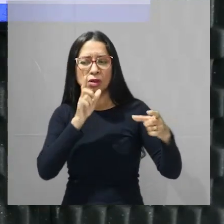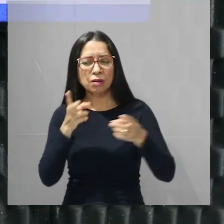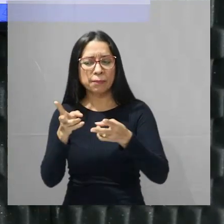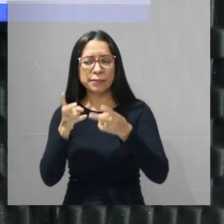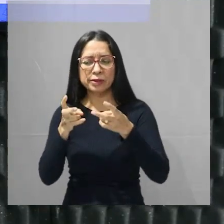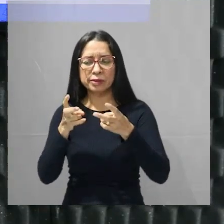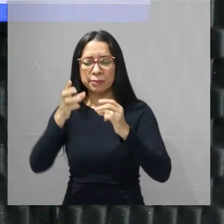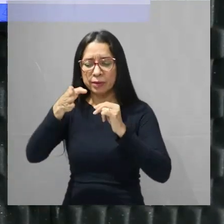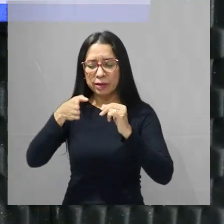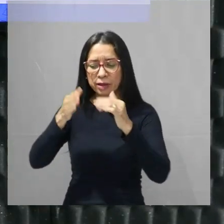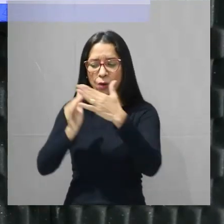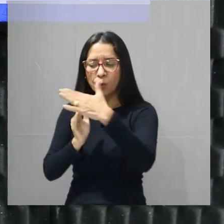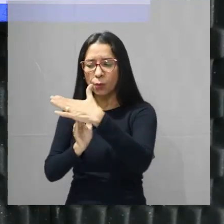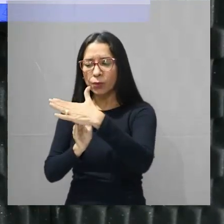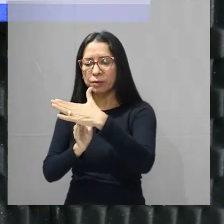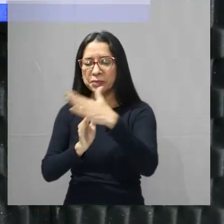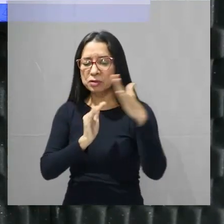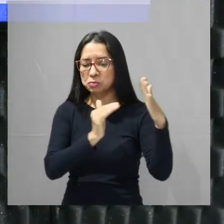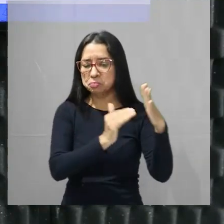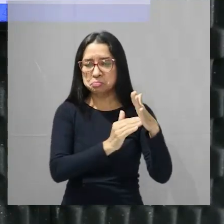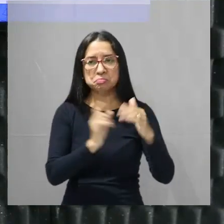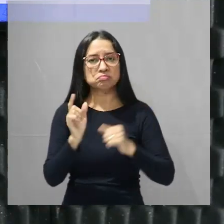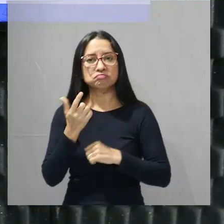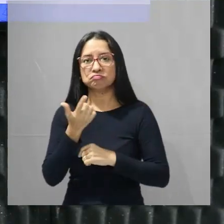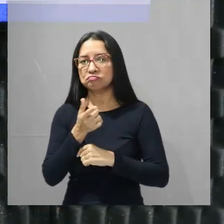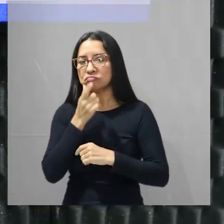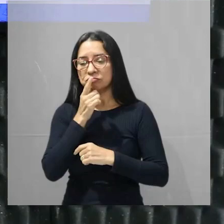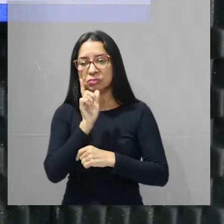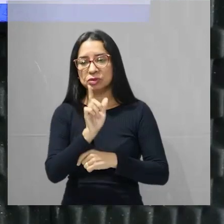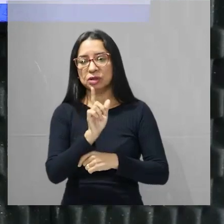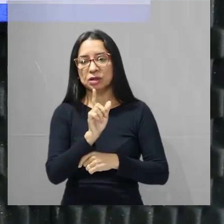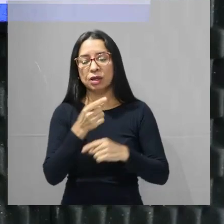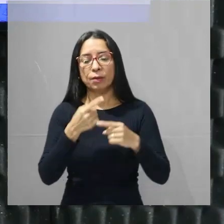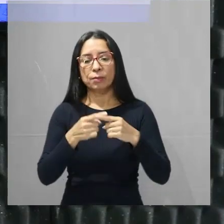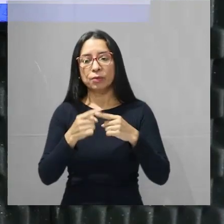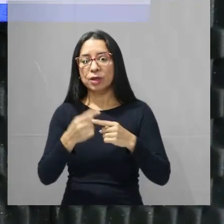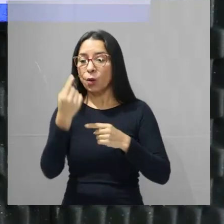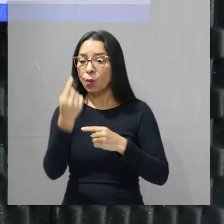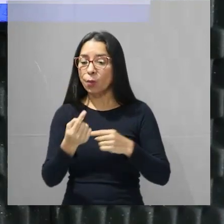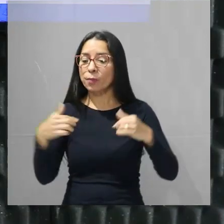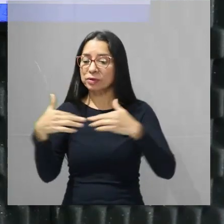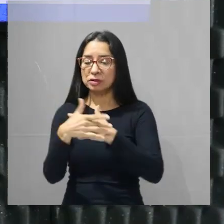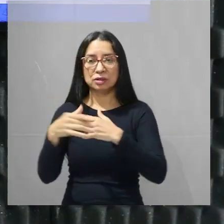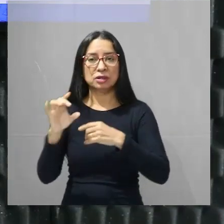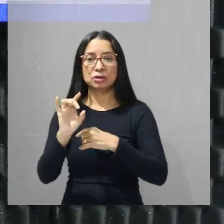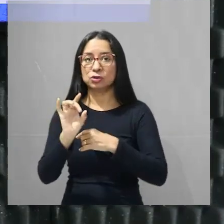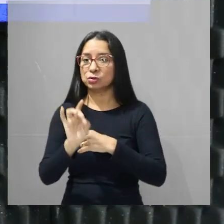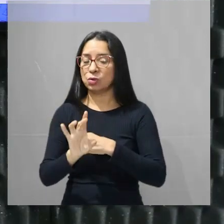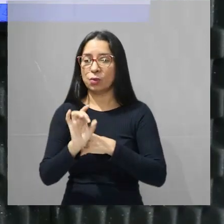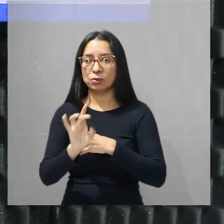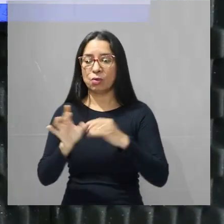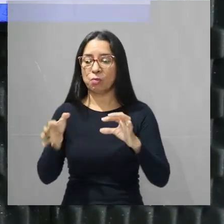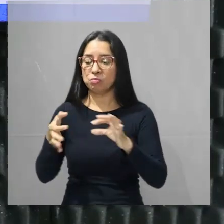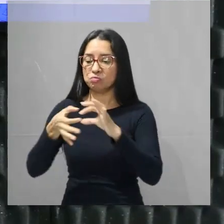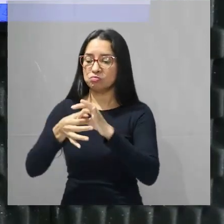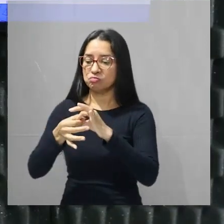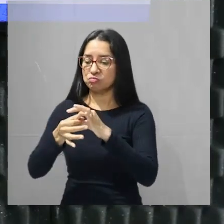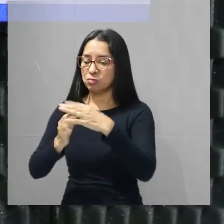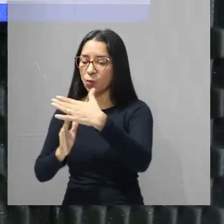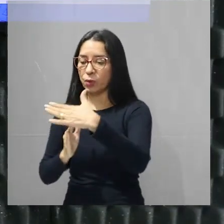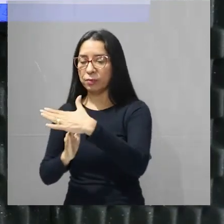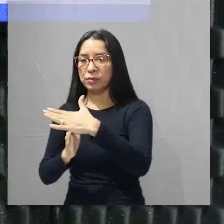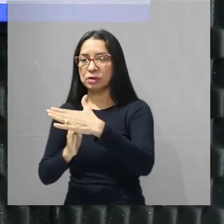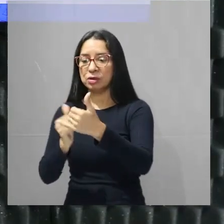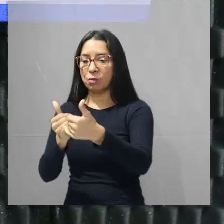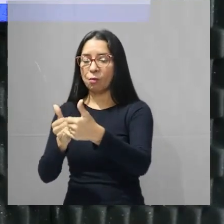perceber onde é o limite de uma, onde é o limite de outra, porque na realidade parece uma única cidade só, uma única malha urbana, mas elas são